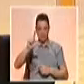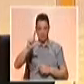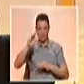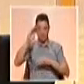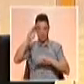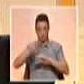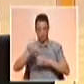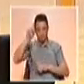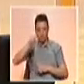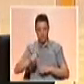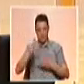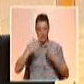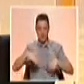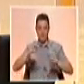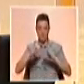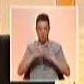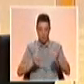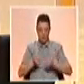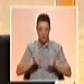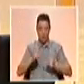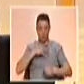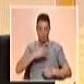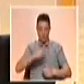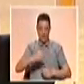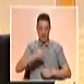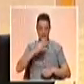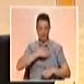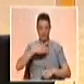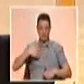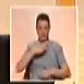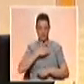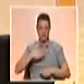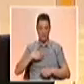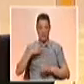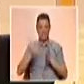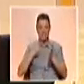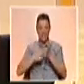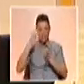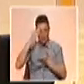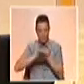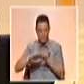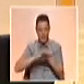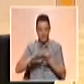baixo. Mas a Organização Mundial de Saúde refere como necessidades básicas,